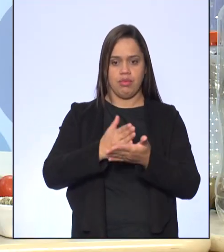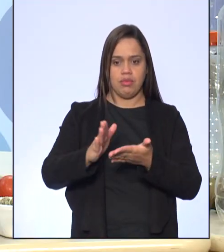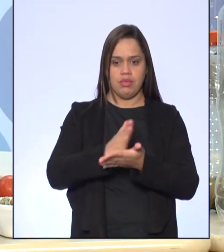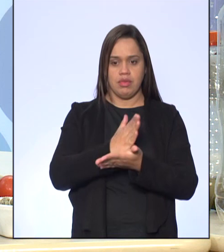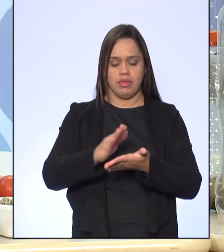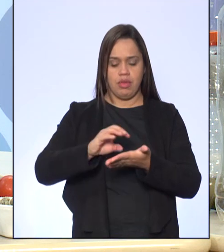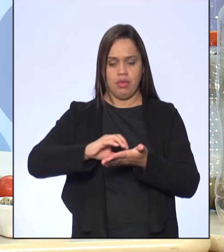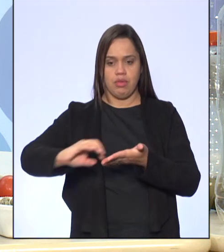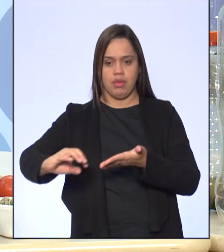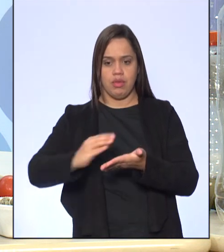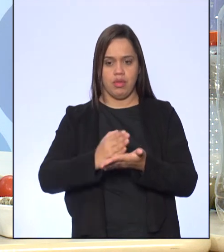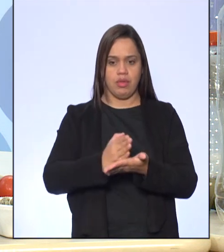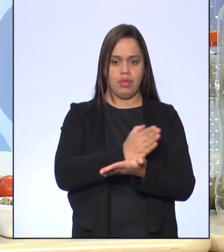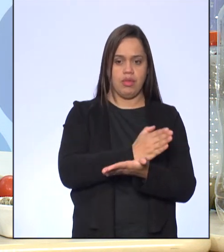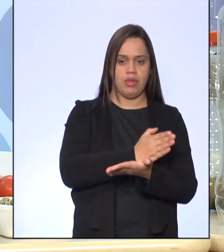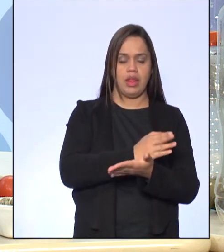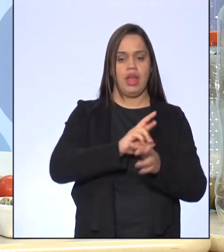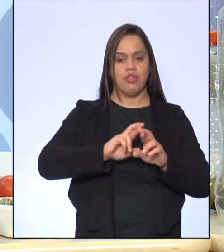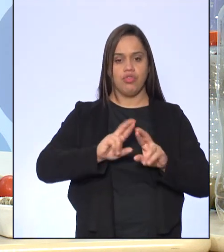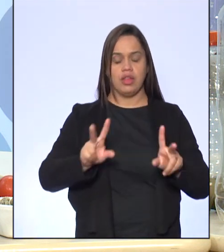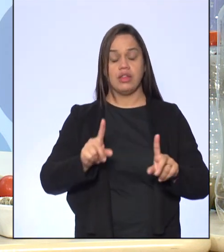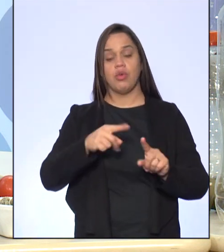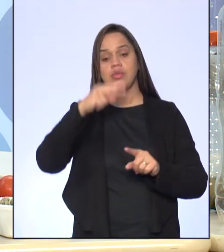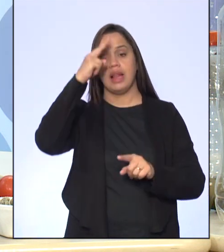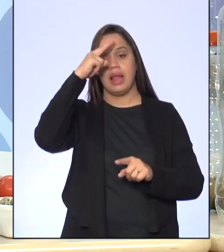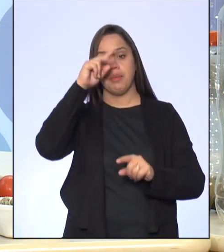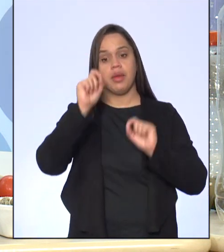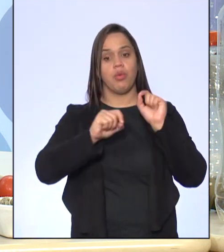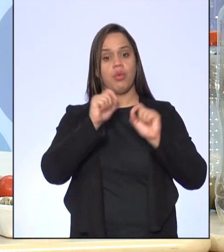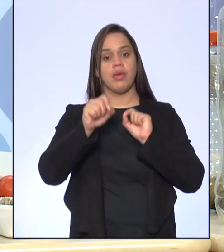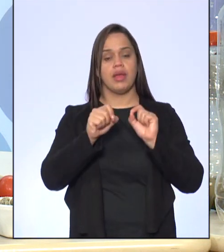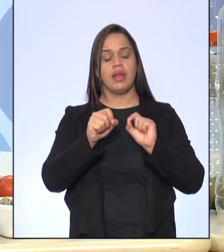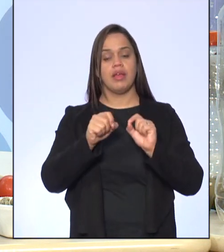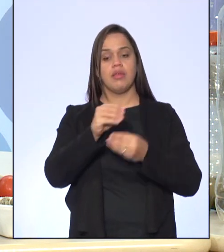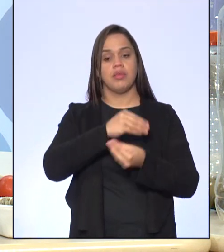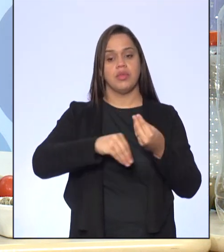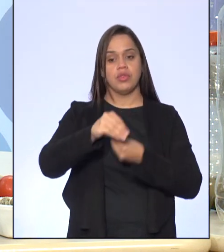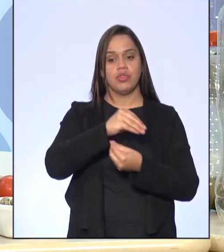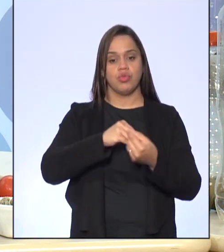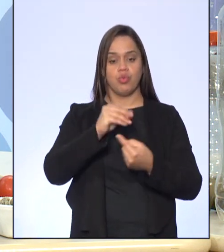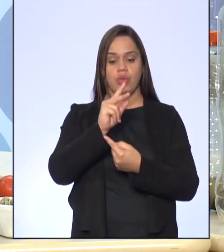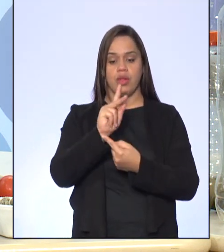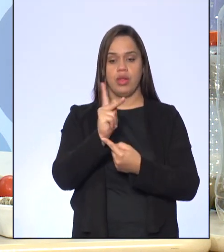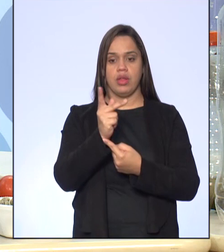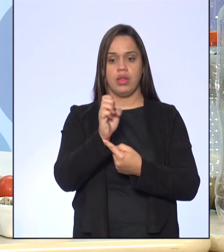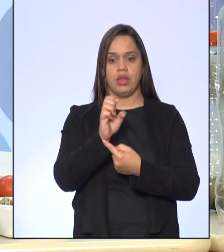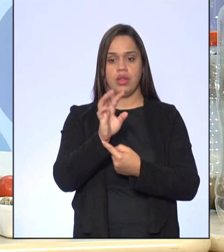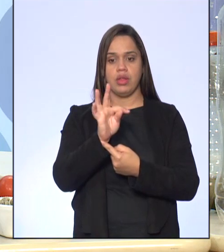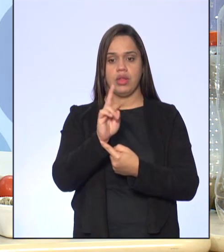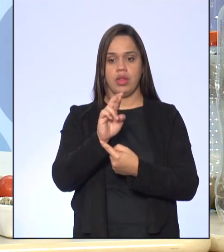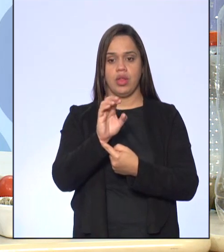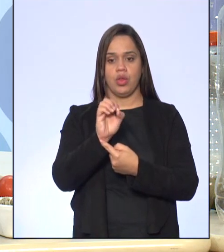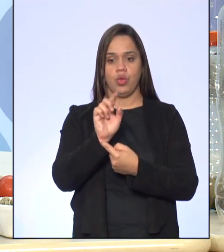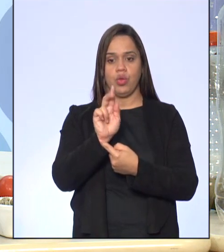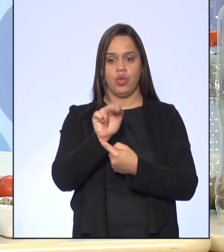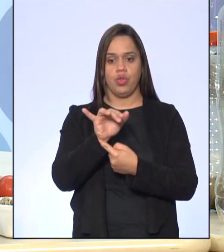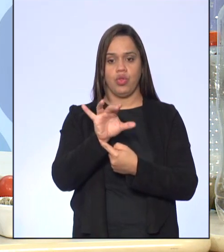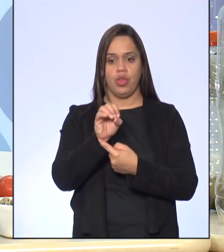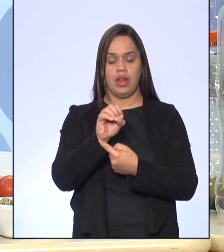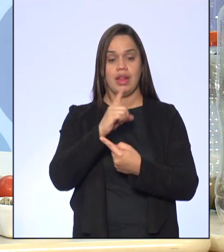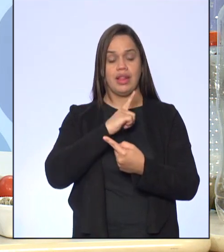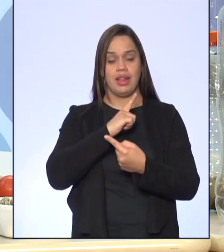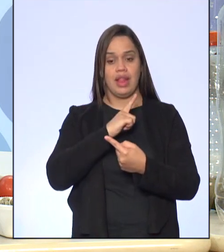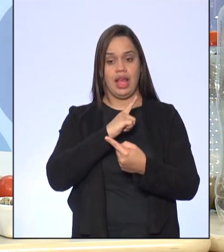Então, sempre lembrar que quando a gente está falando de mistura heterogênea, a gente está falando de misturas que têm duas ou mais fases,